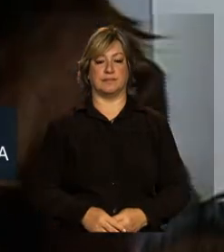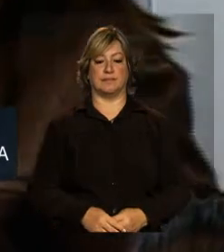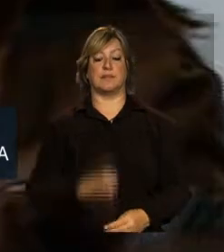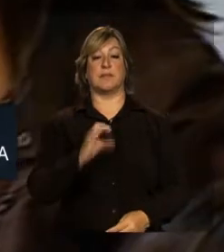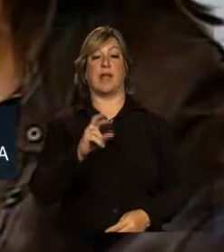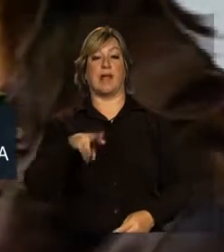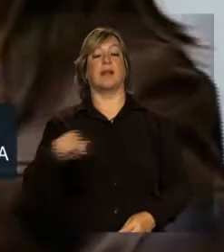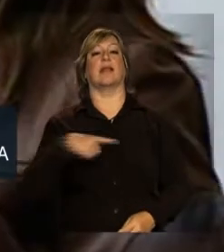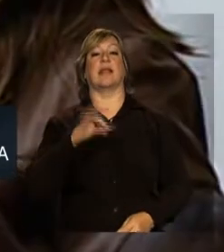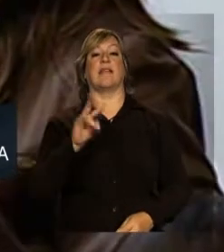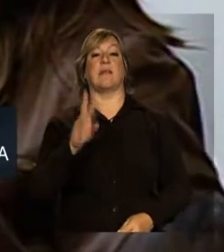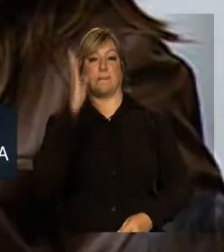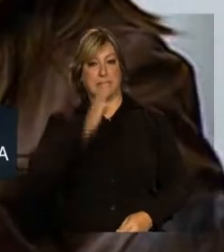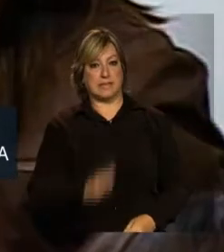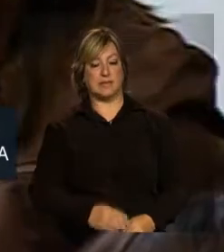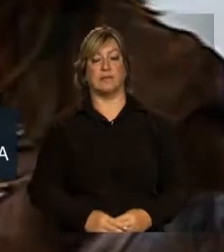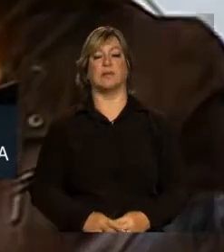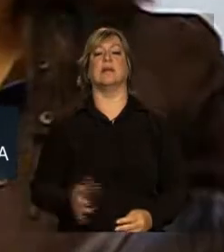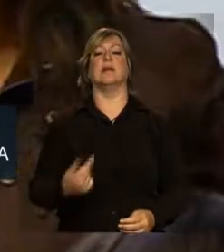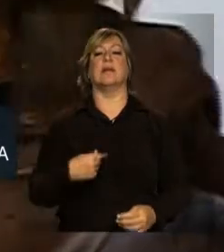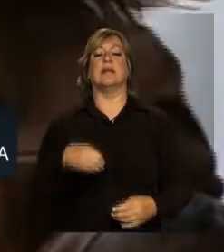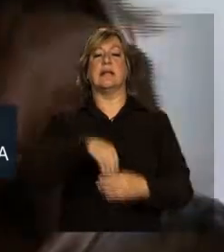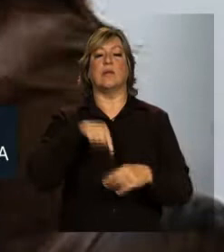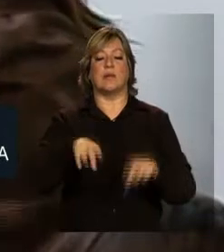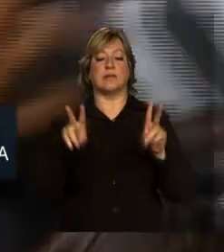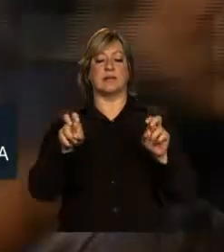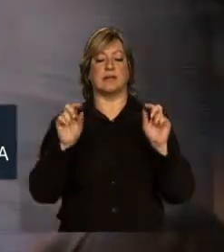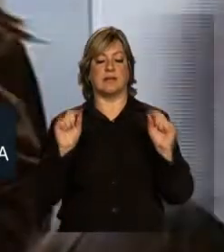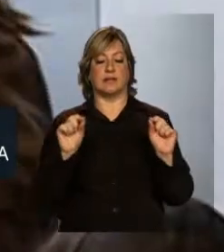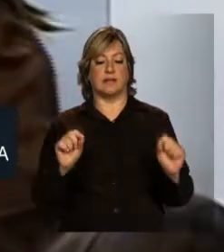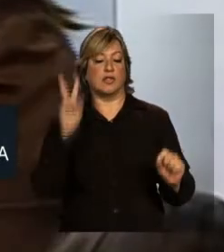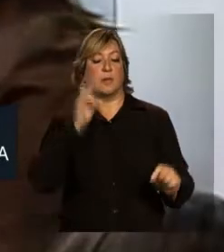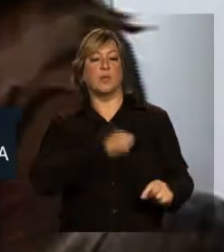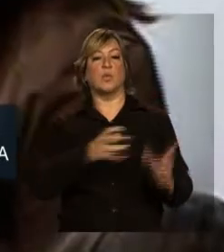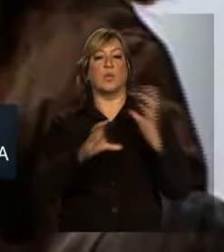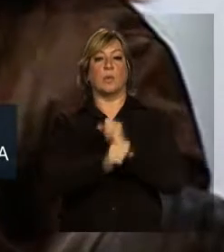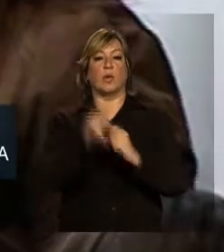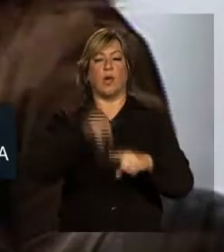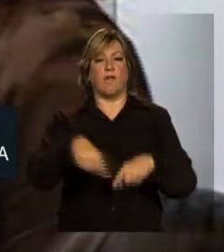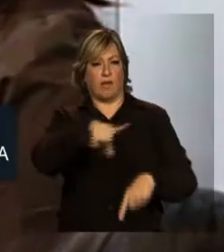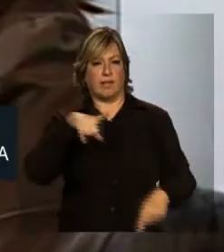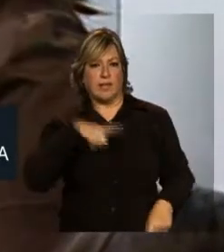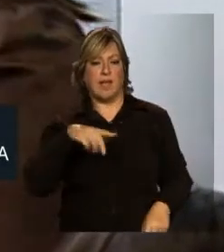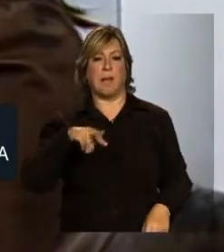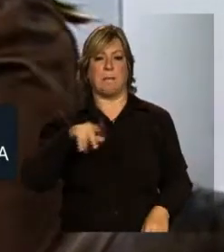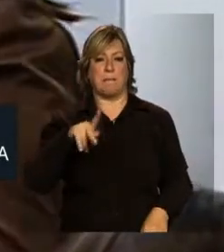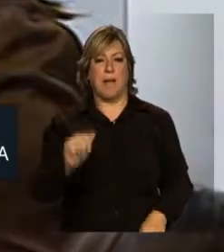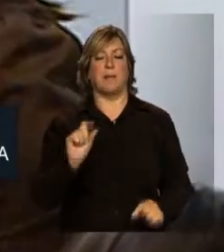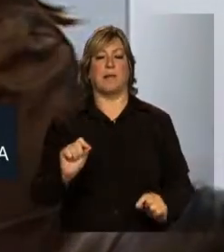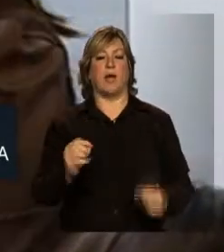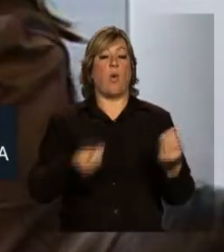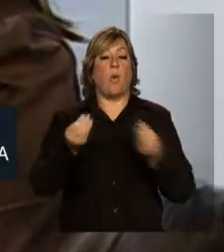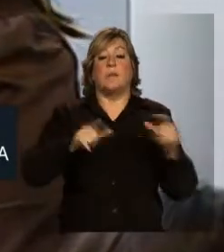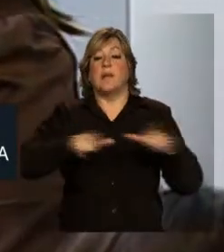Karina Dourado, da TV Brasil. É, dentro ainda dessa questão de número total, vocês têm um mapa, pelo menos, das ações, aonde